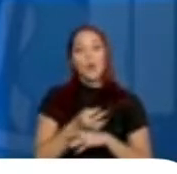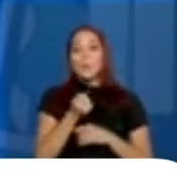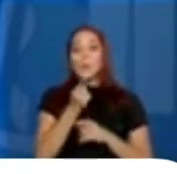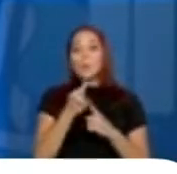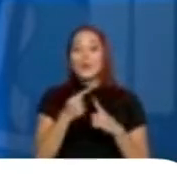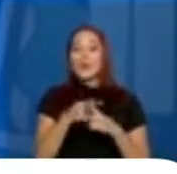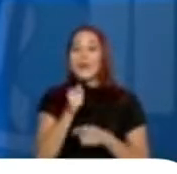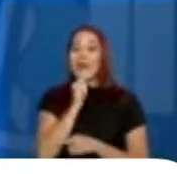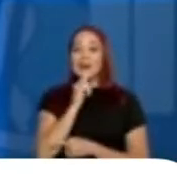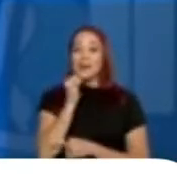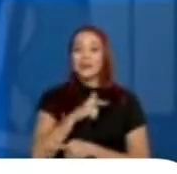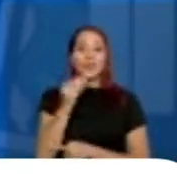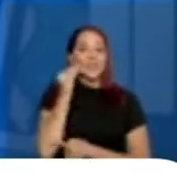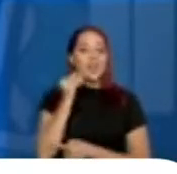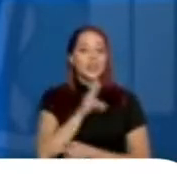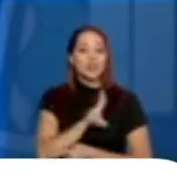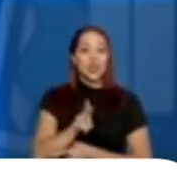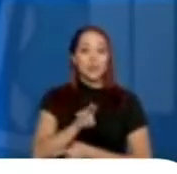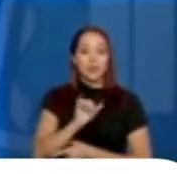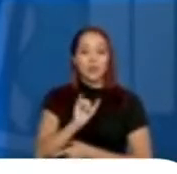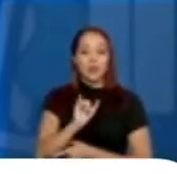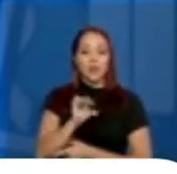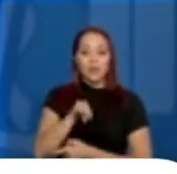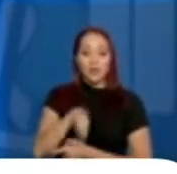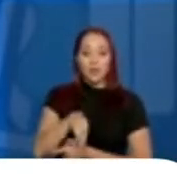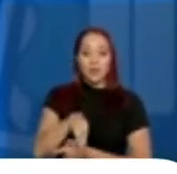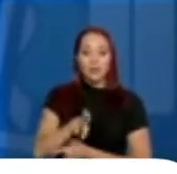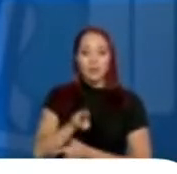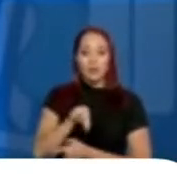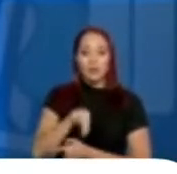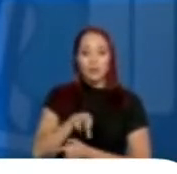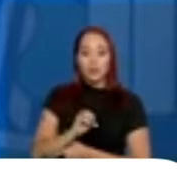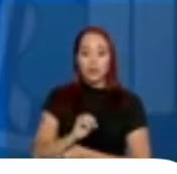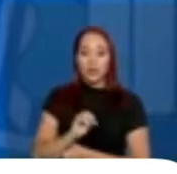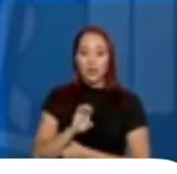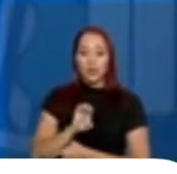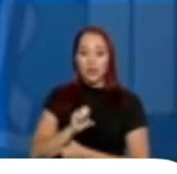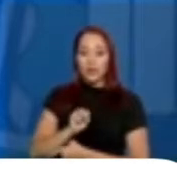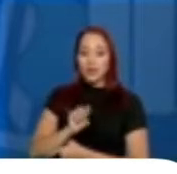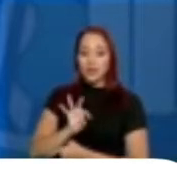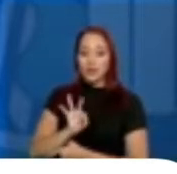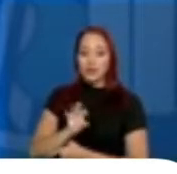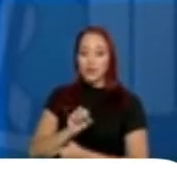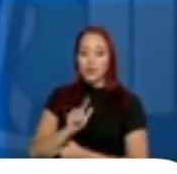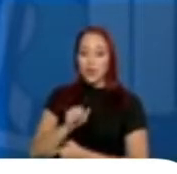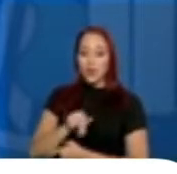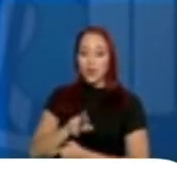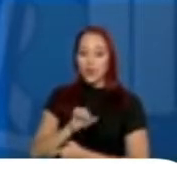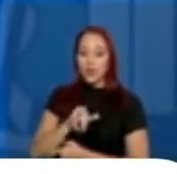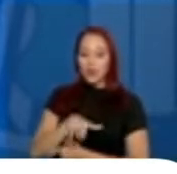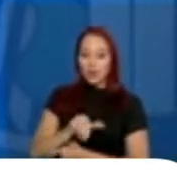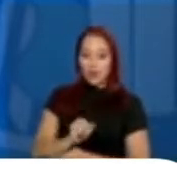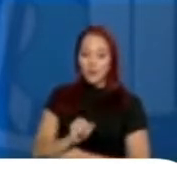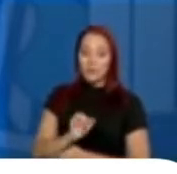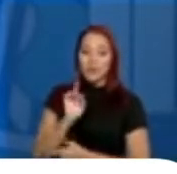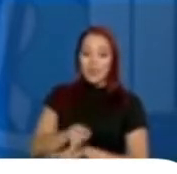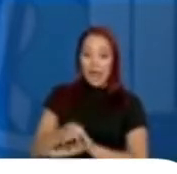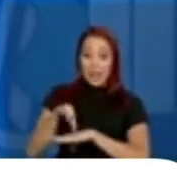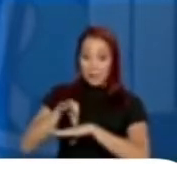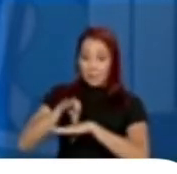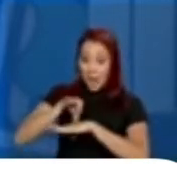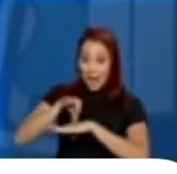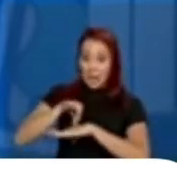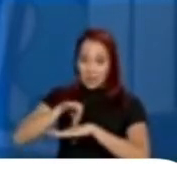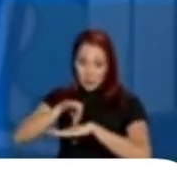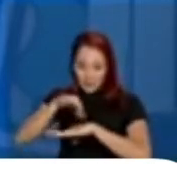chamado imunohistoquímica, que é um teste para realização de identificação no tecido. Isso ainda está